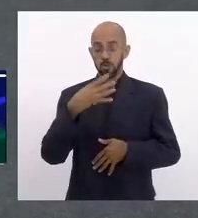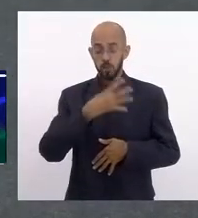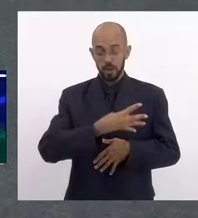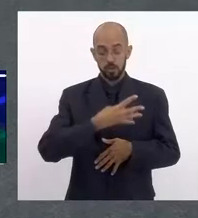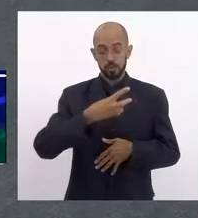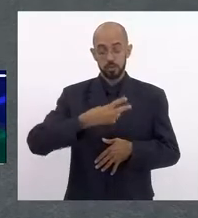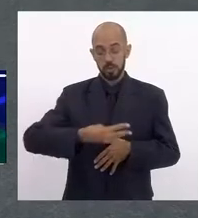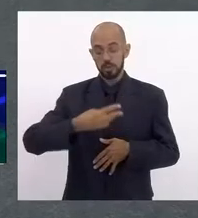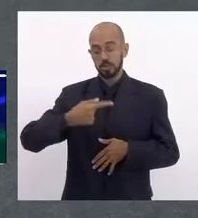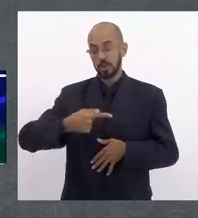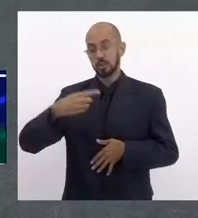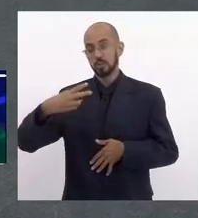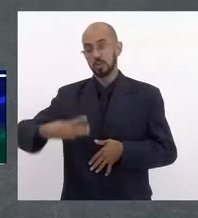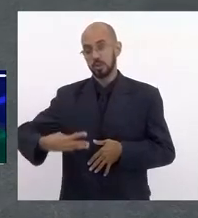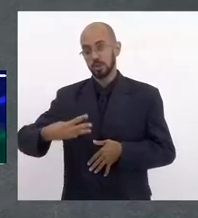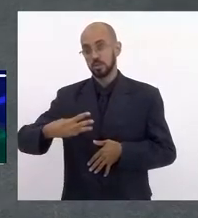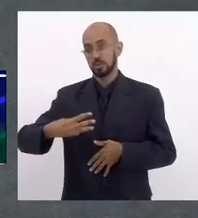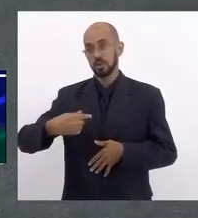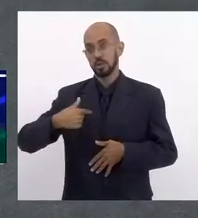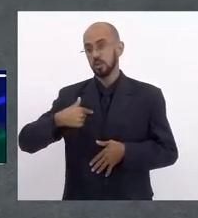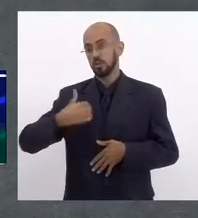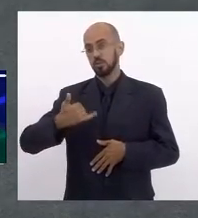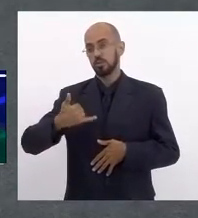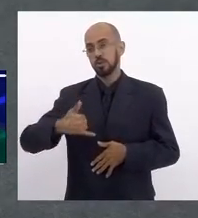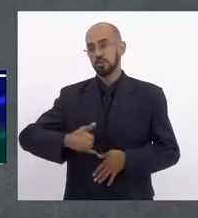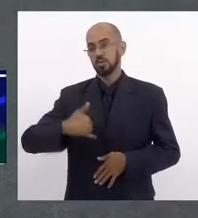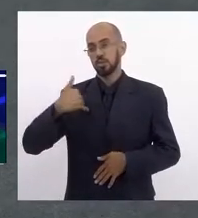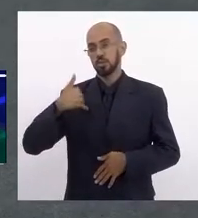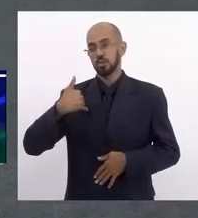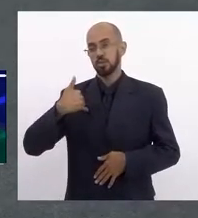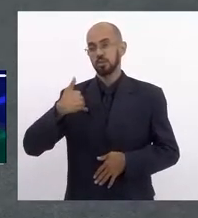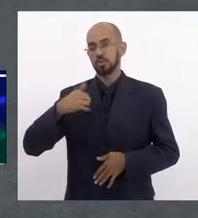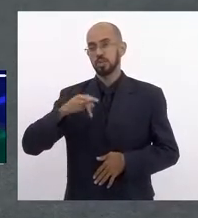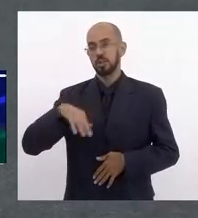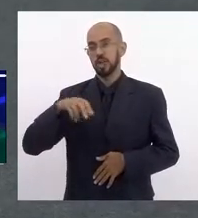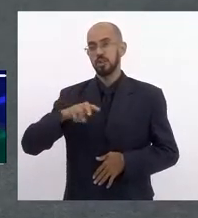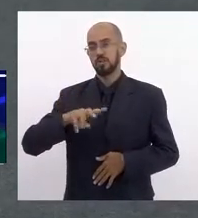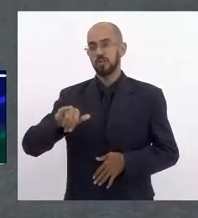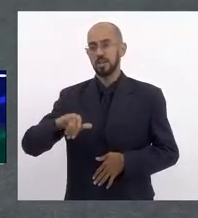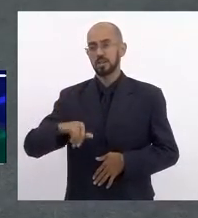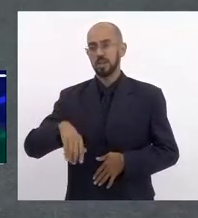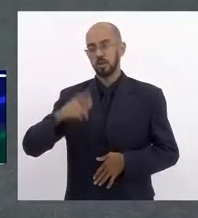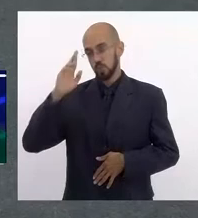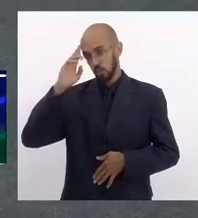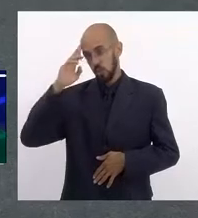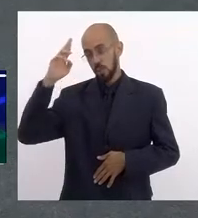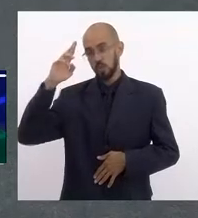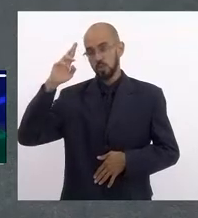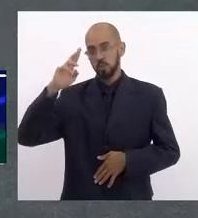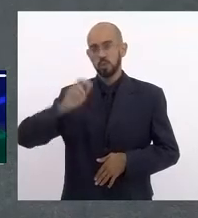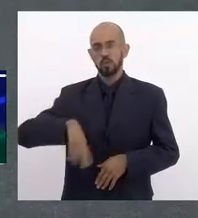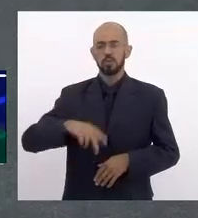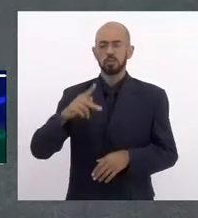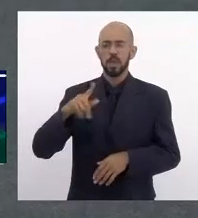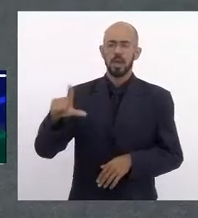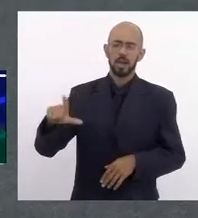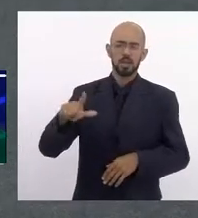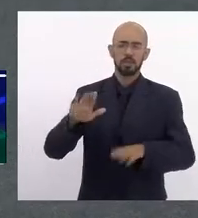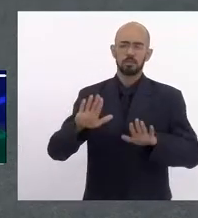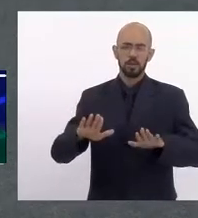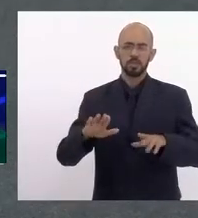4373/21. Eu não tenho vaidade de quem será o pai da criança. O mais importante de tudo isso é que